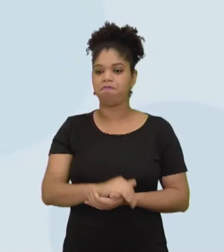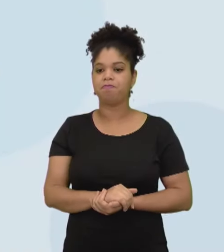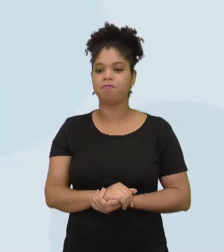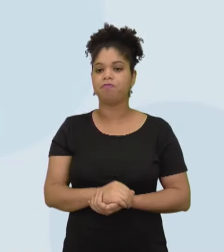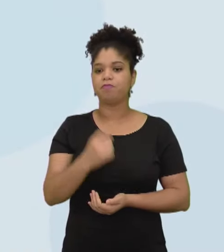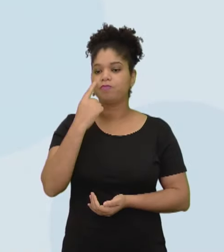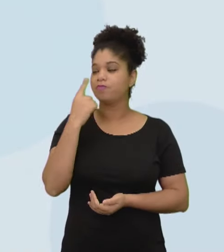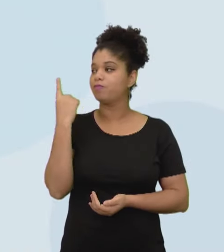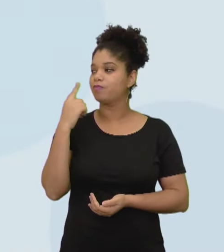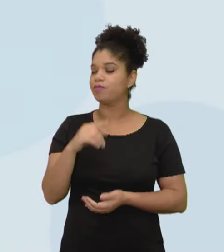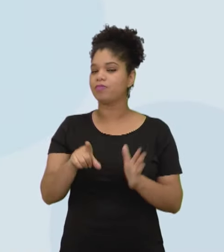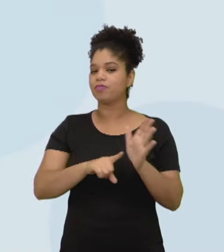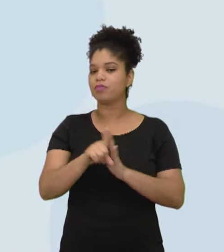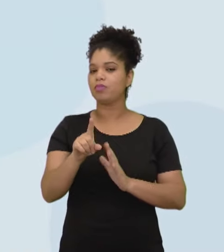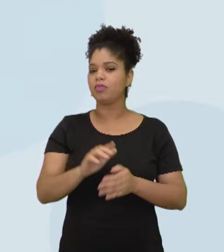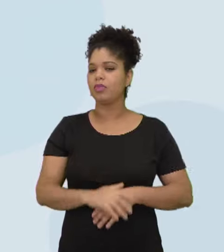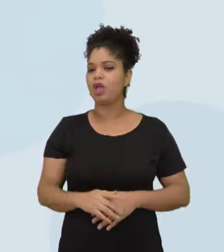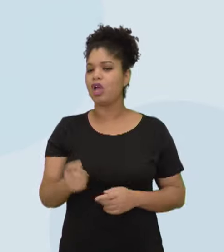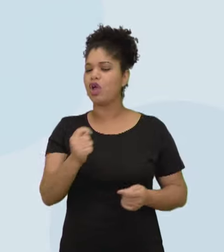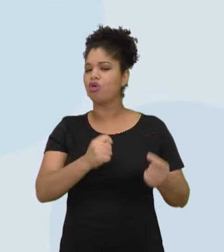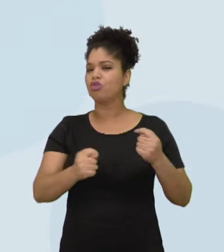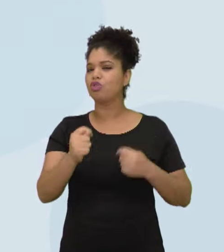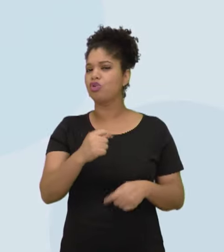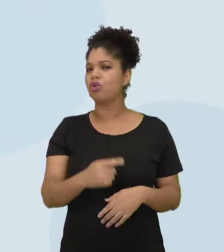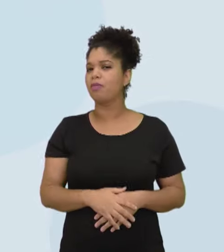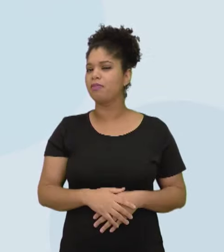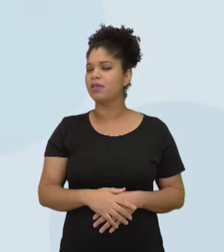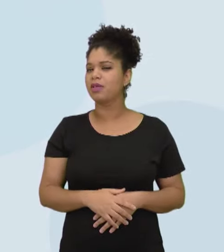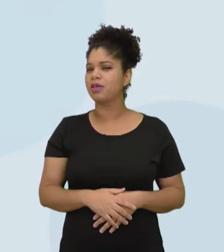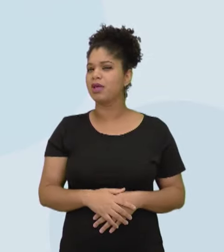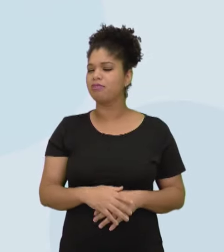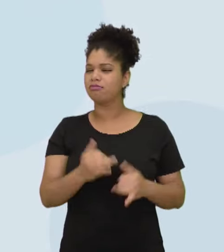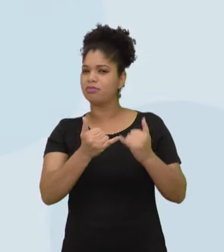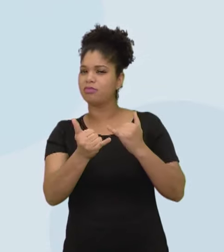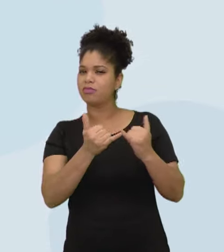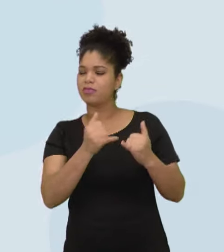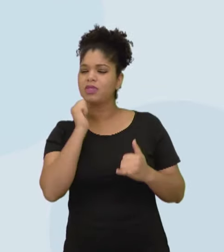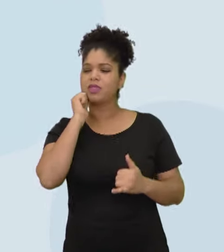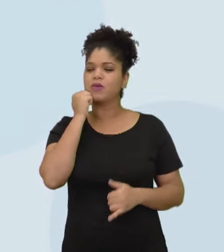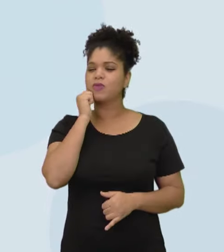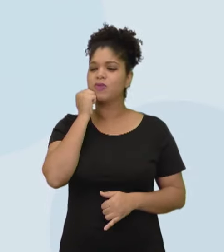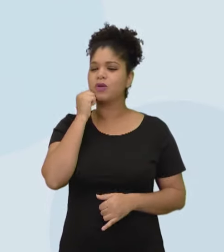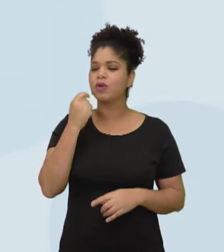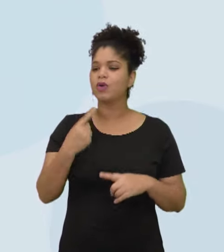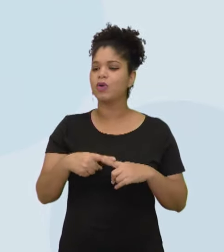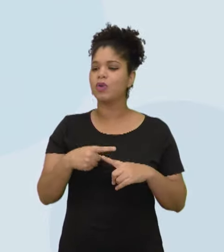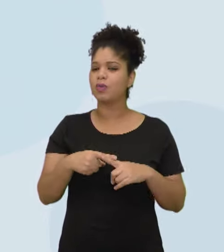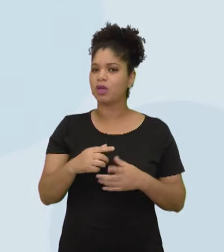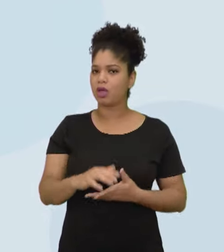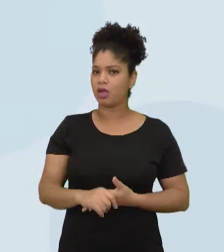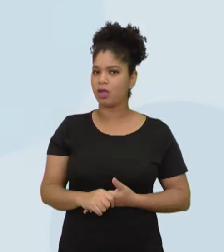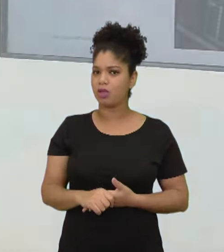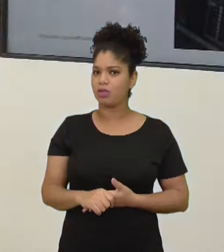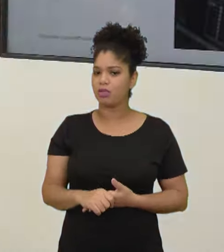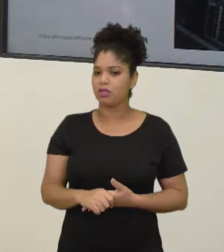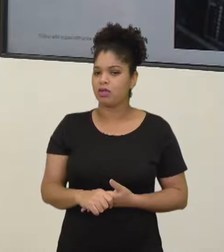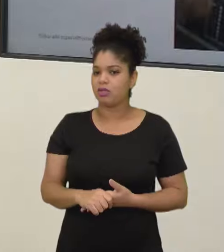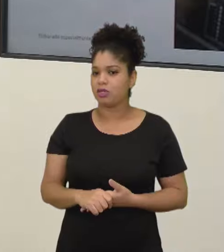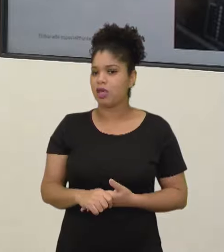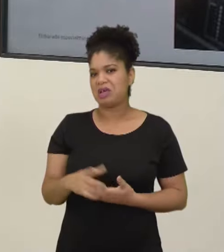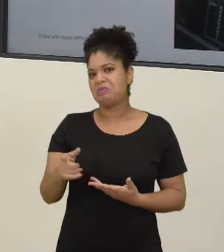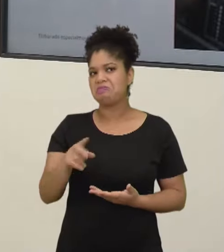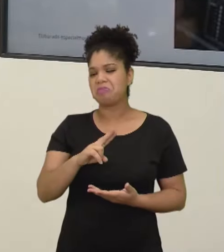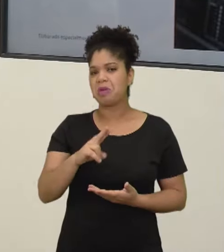aqui, ó. Por que a economia é considerada uma ciência? É considerada, né? A gente fala ciências